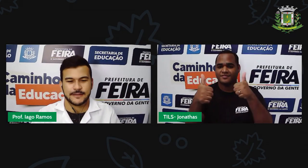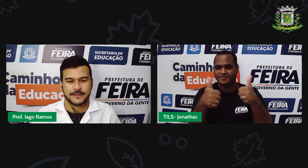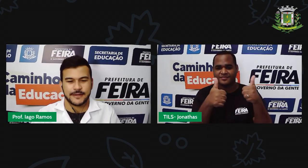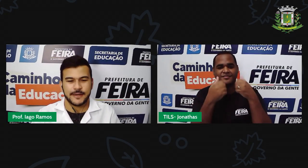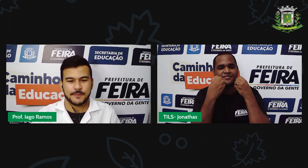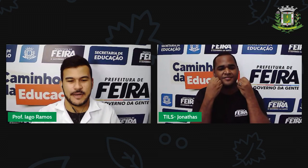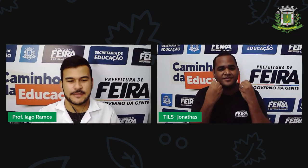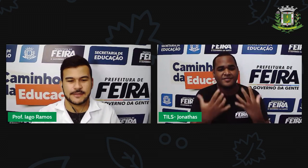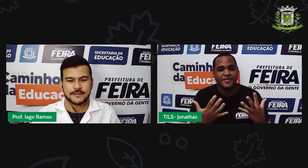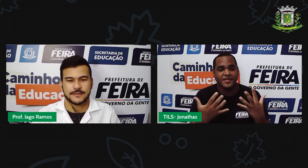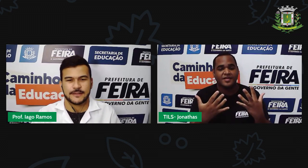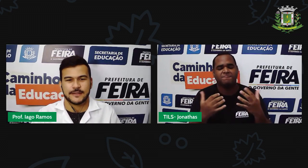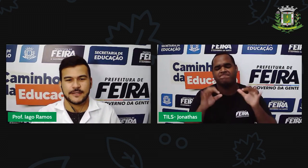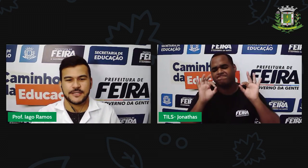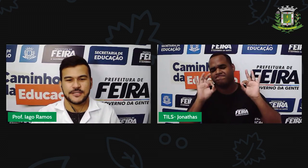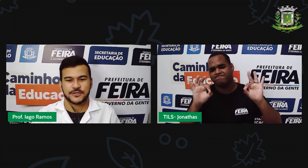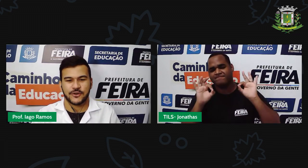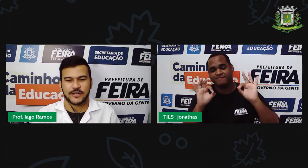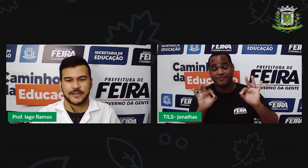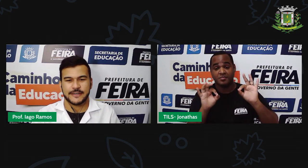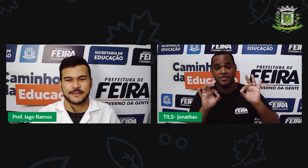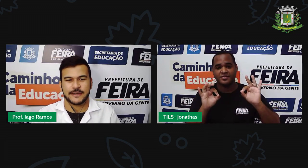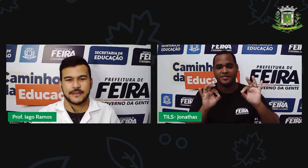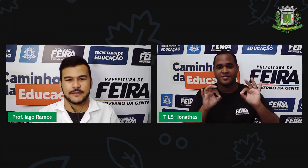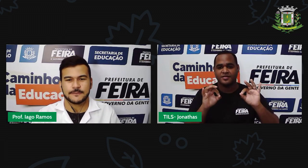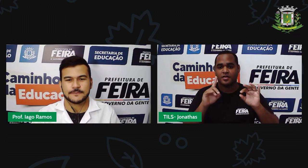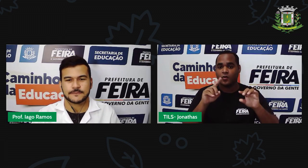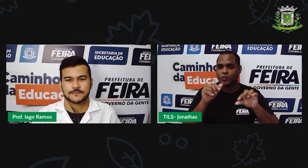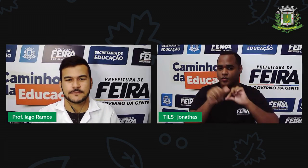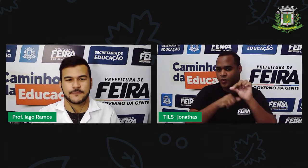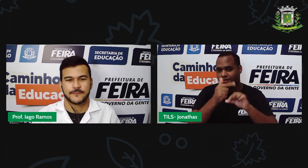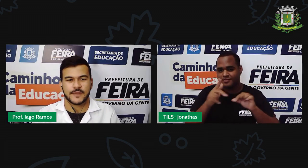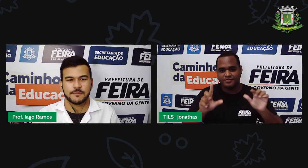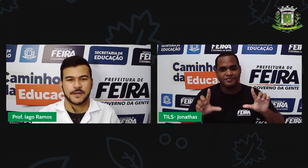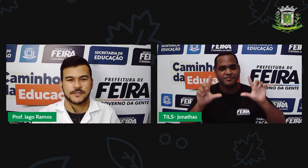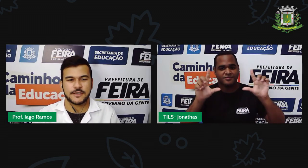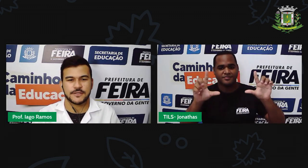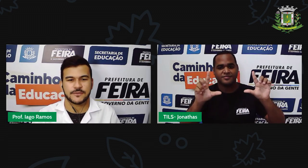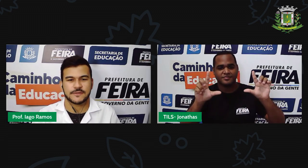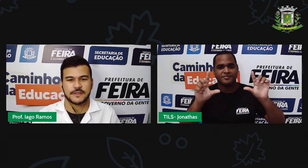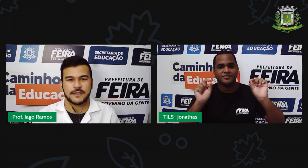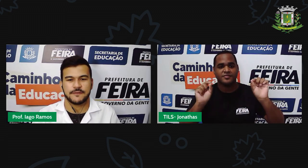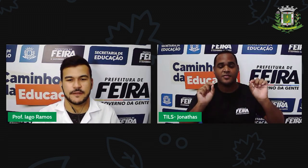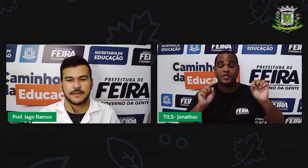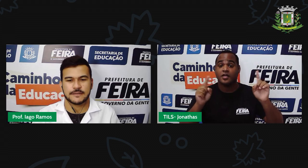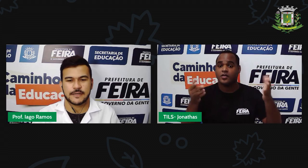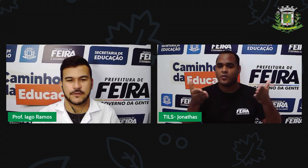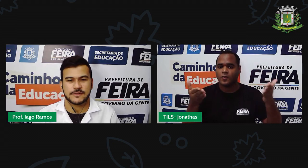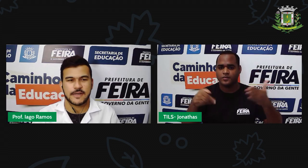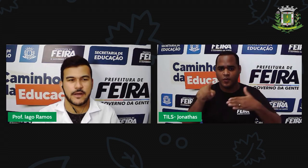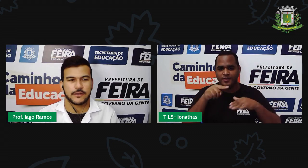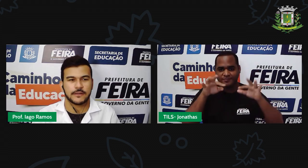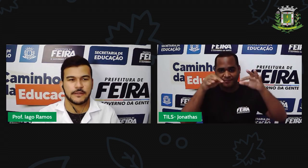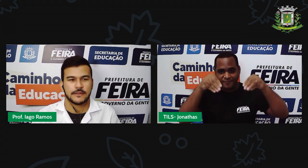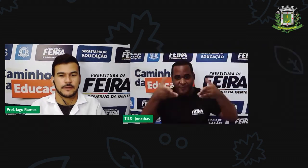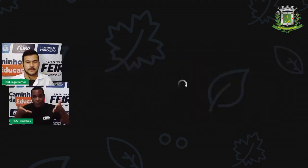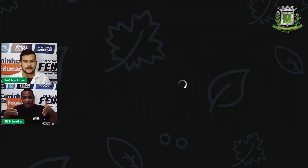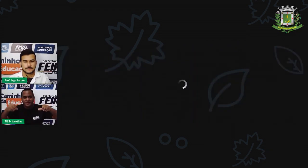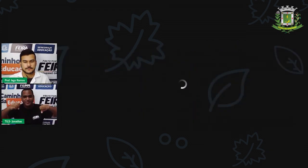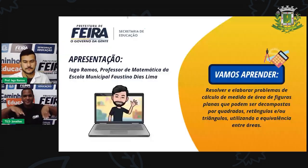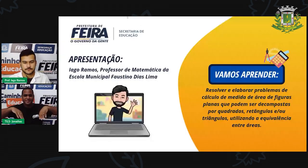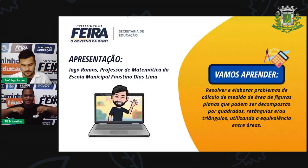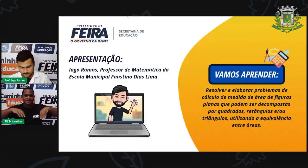massa que massa a gente troca aqui a tela se a gente conseguir finalizar nossa